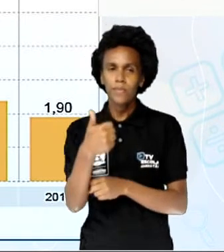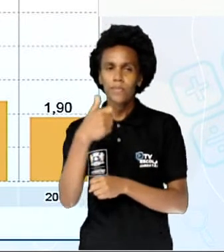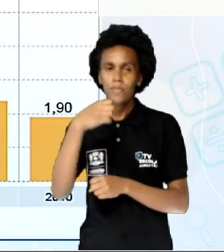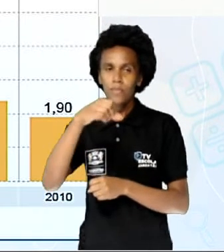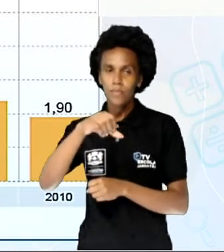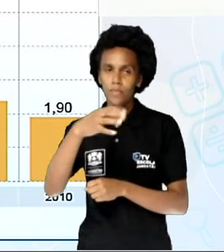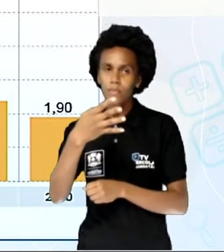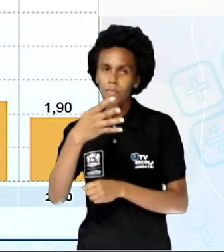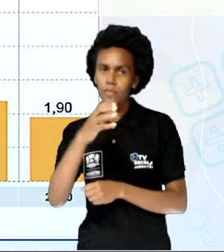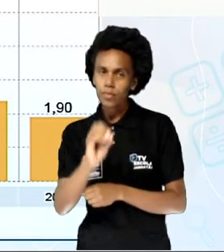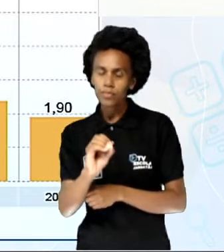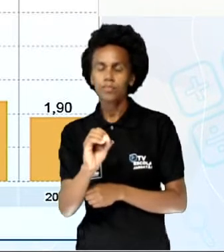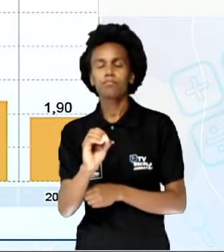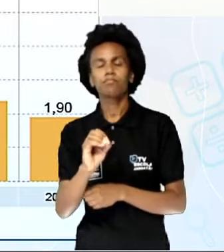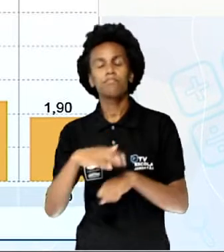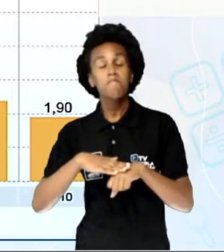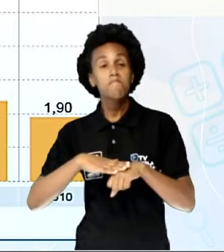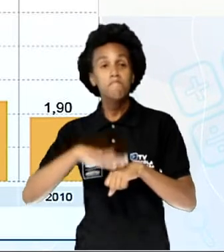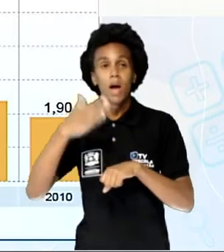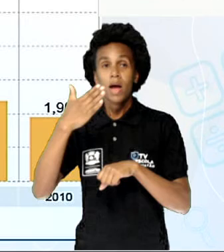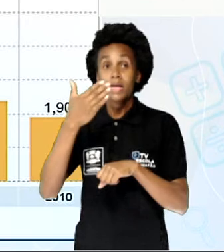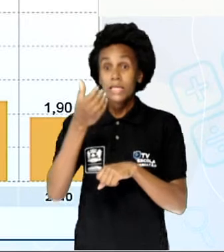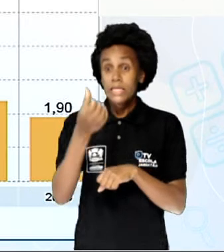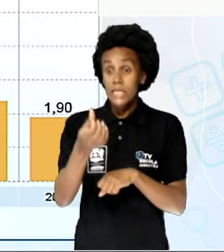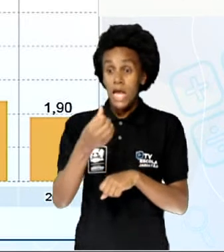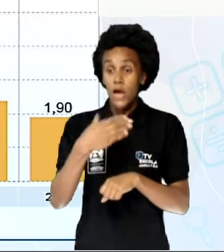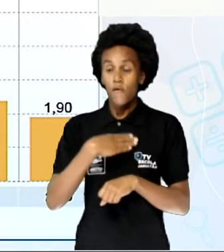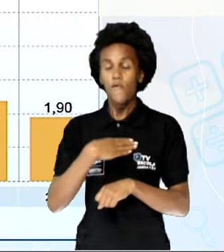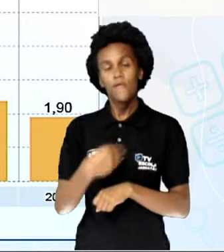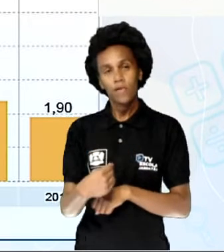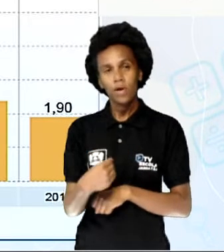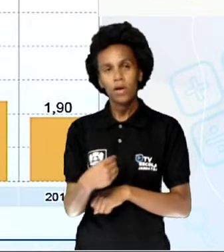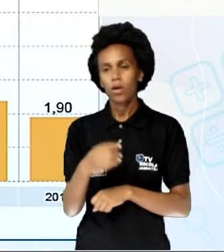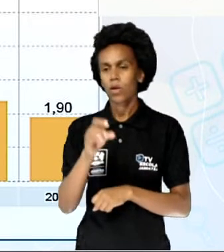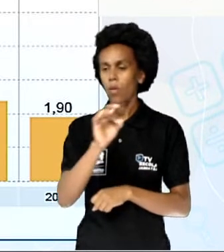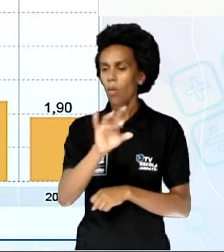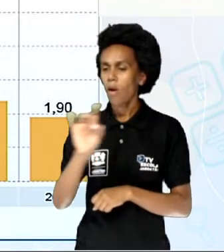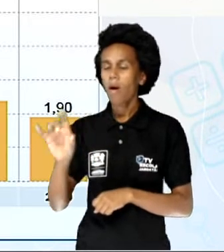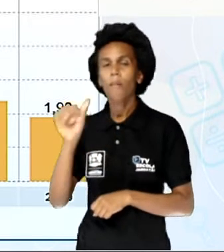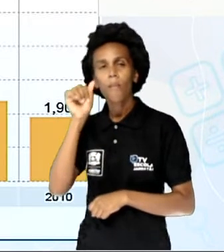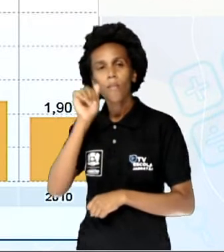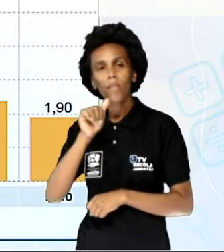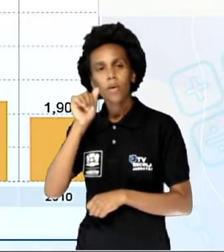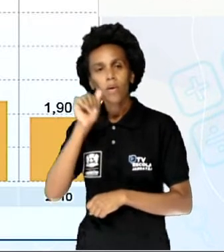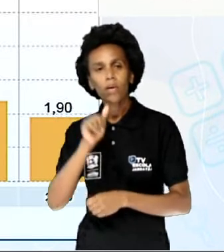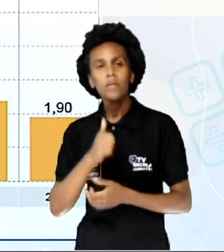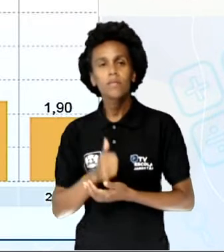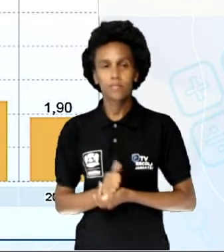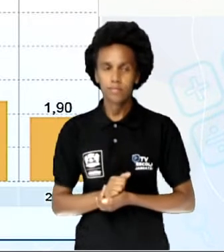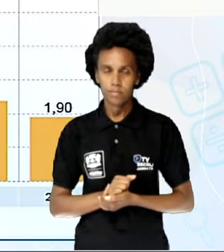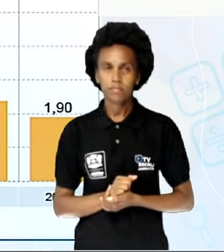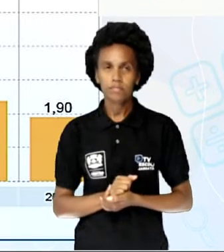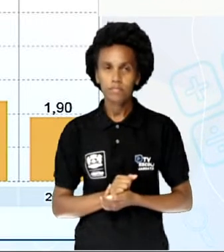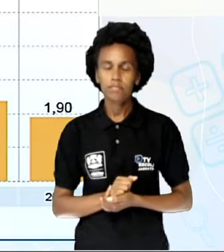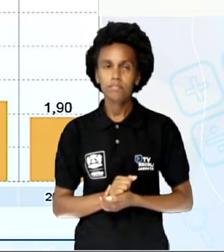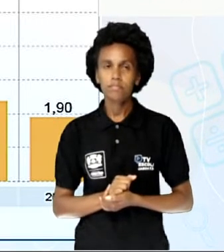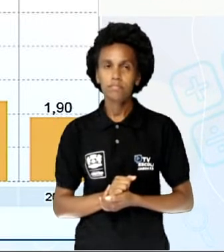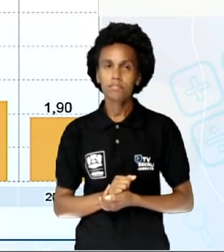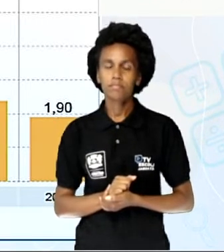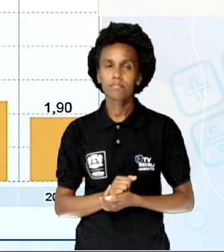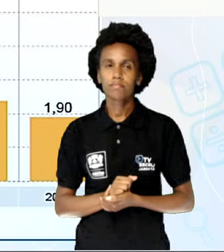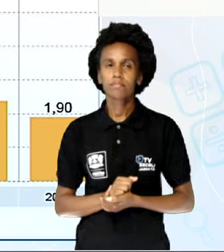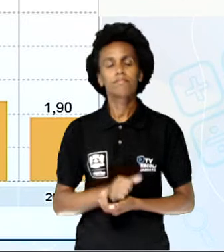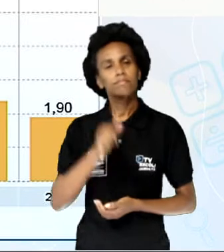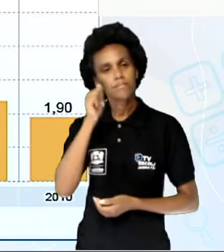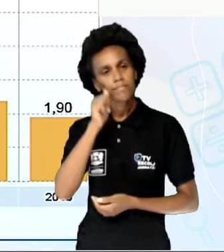que 6 filhos por mulher. 40, 50, 60, ou seja, a mulher que tinha 6 filhos, ela